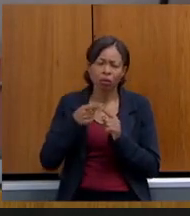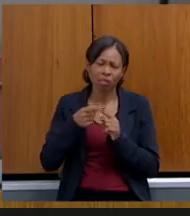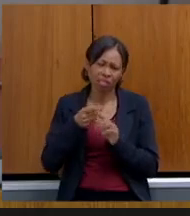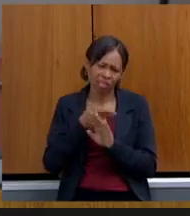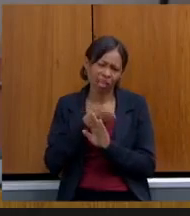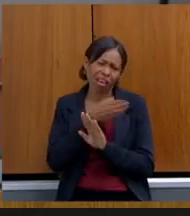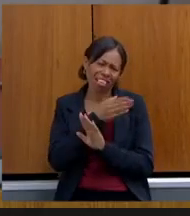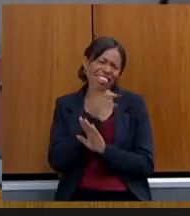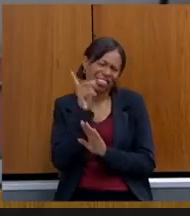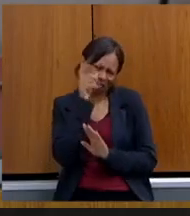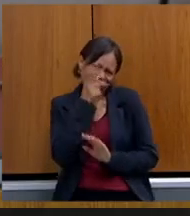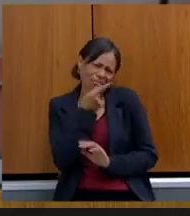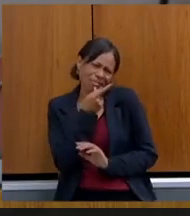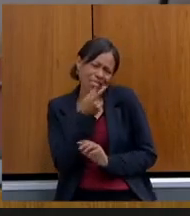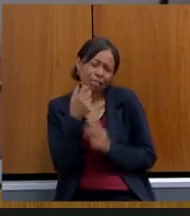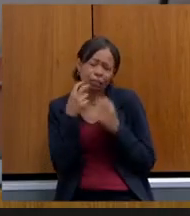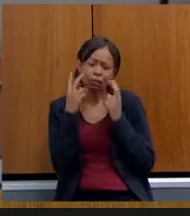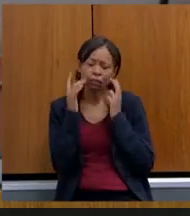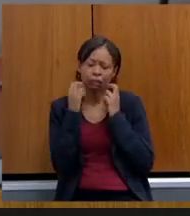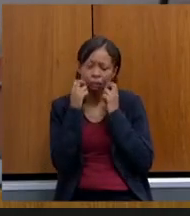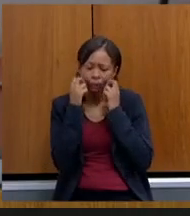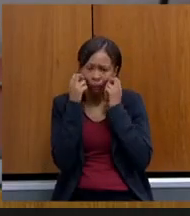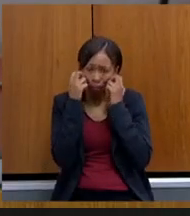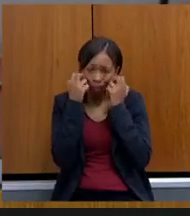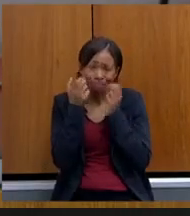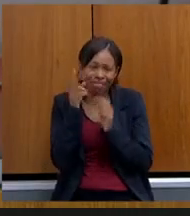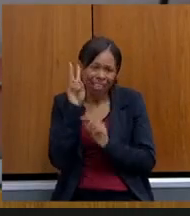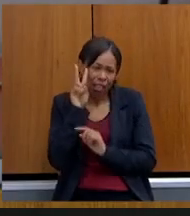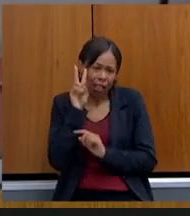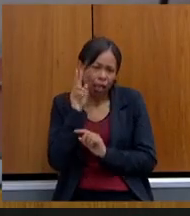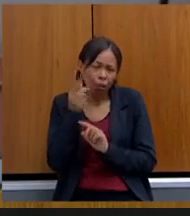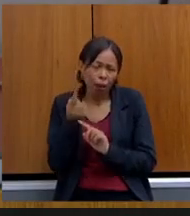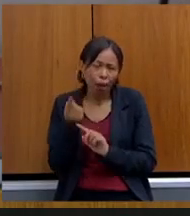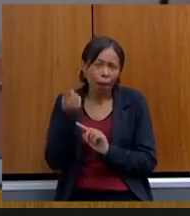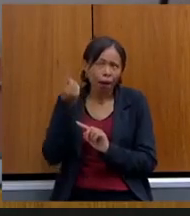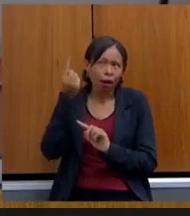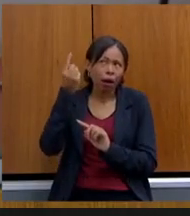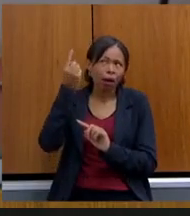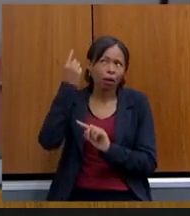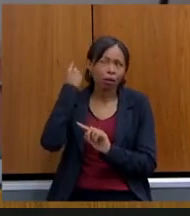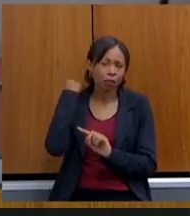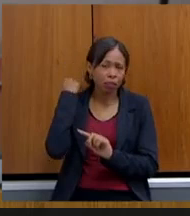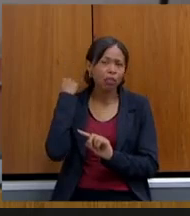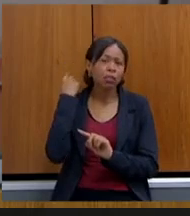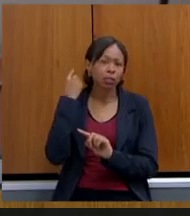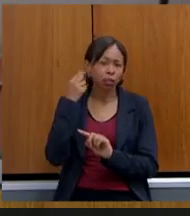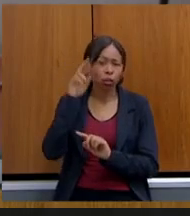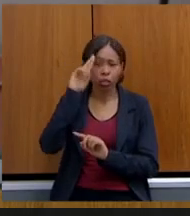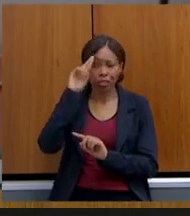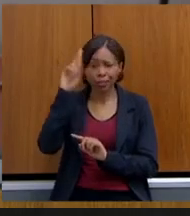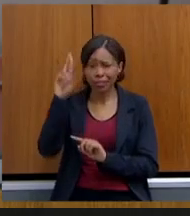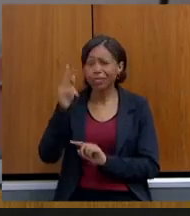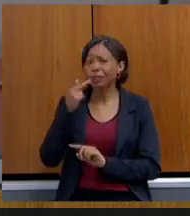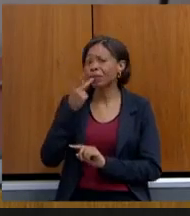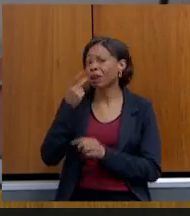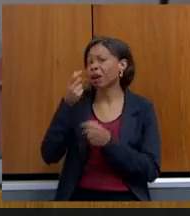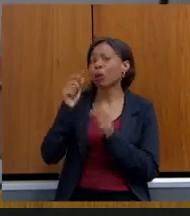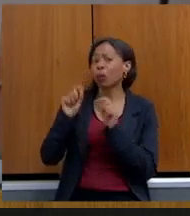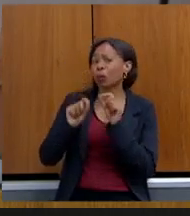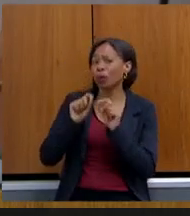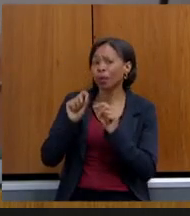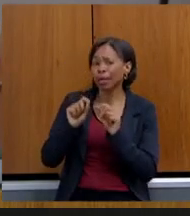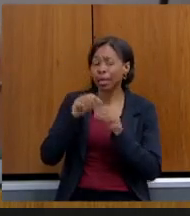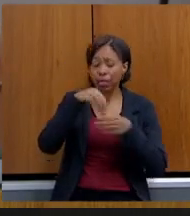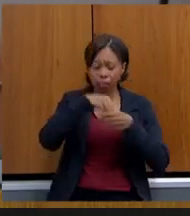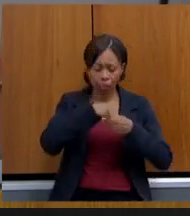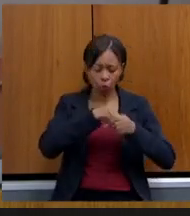Deputado falar isso para mim porque é um muito constrangimento eu me lembro né das falas de cada um dos diretores autorizou a fazer vende